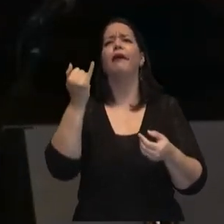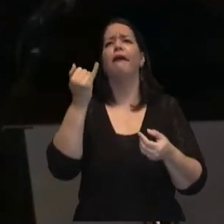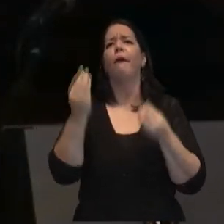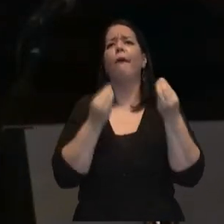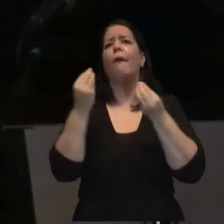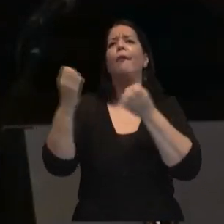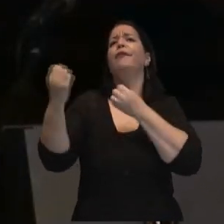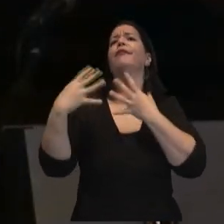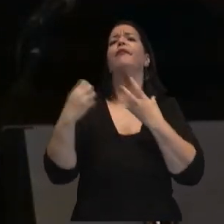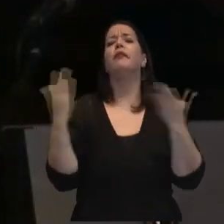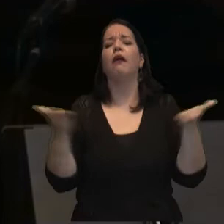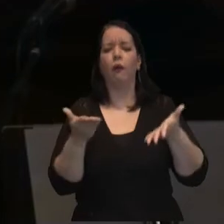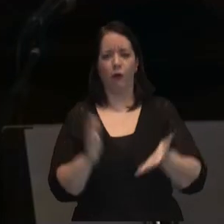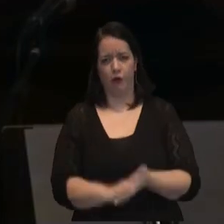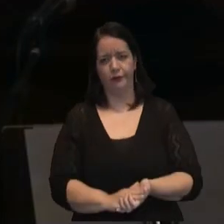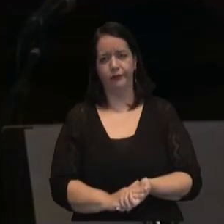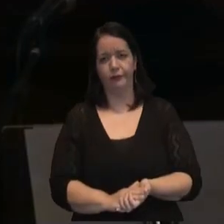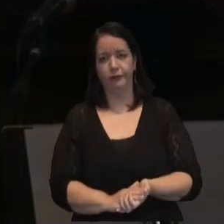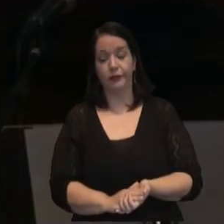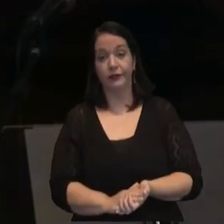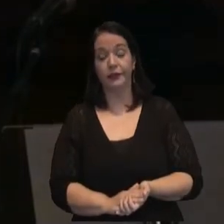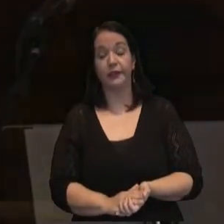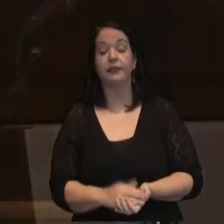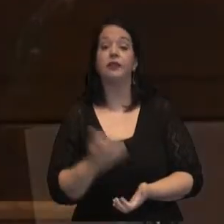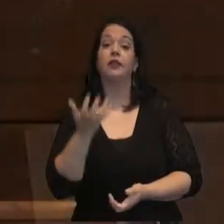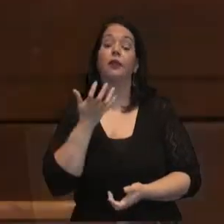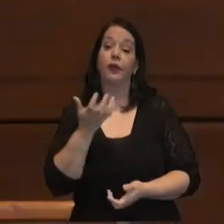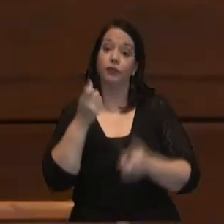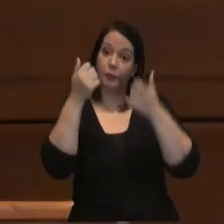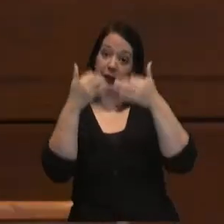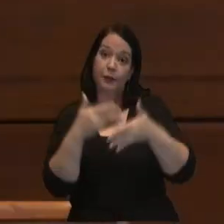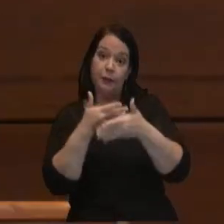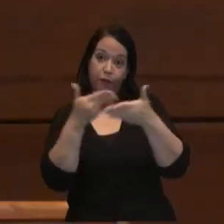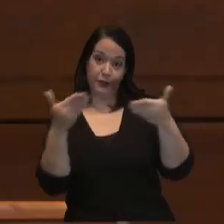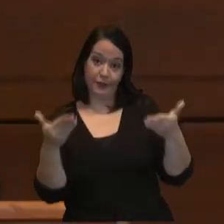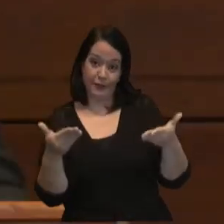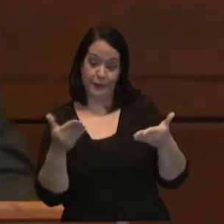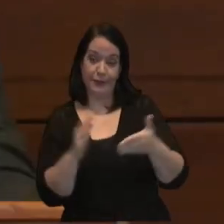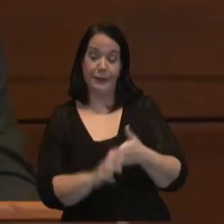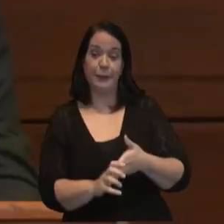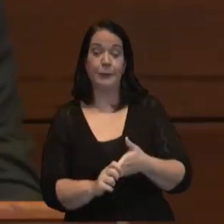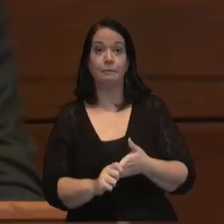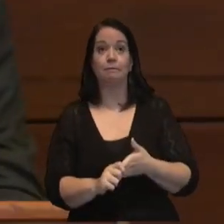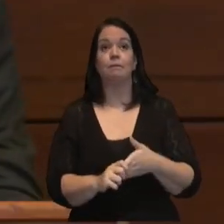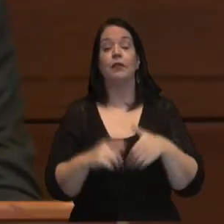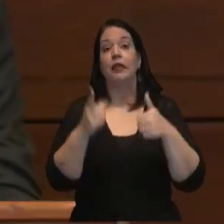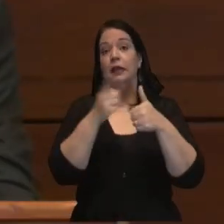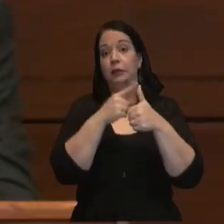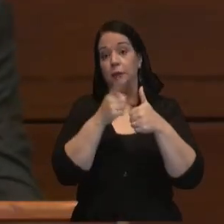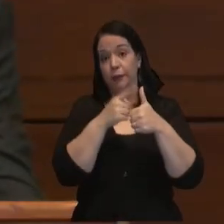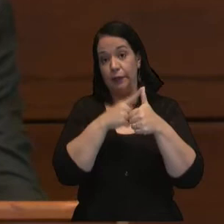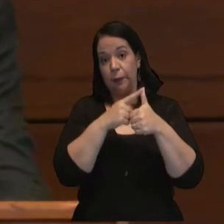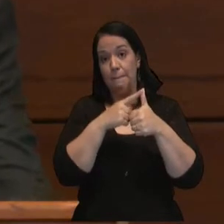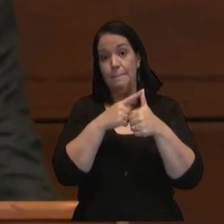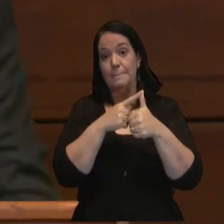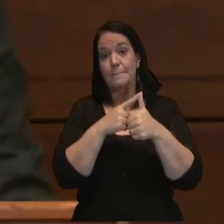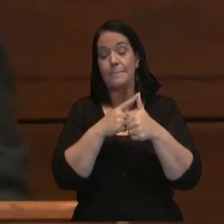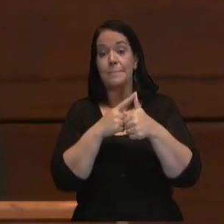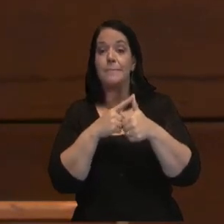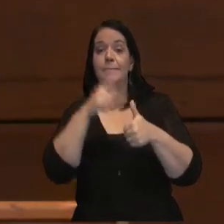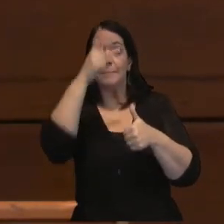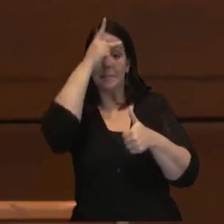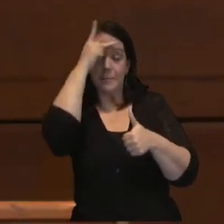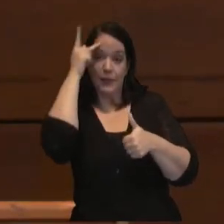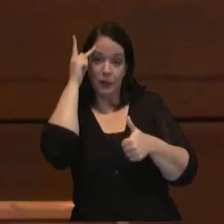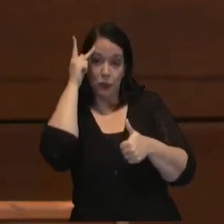irmãos, que em primeiro lugar, homens de Deus e pessoas do